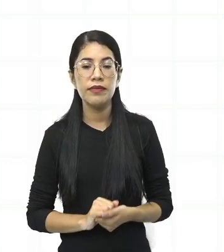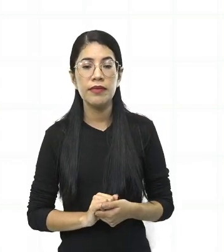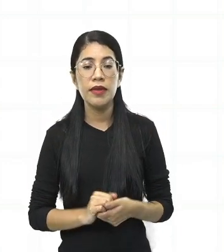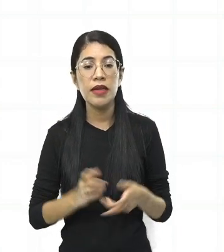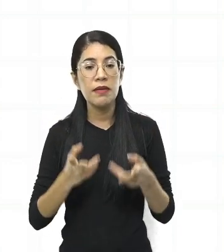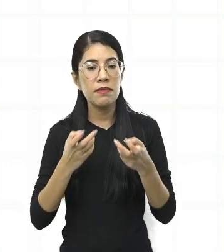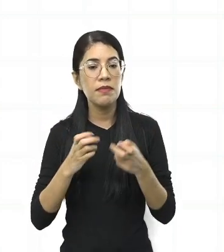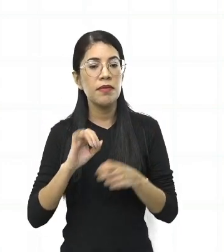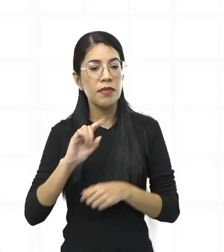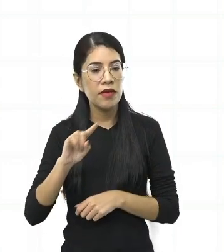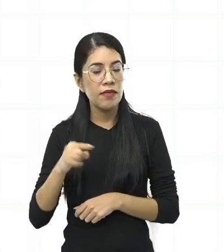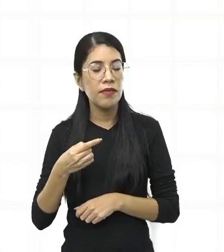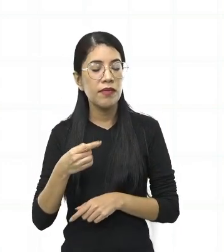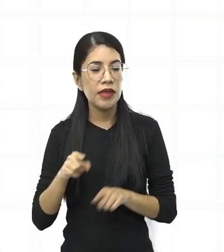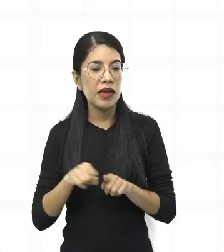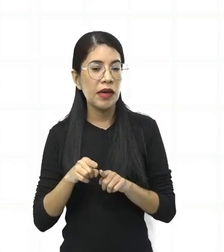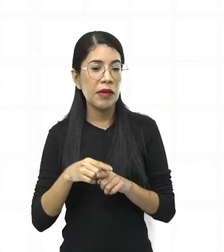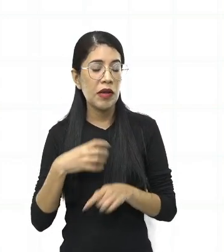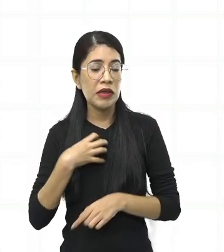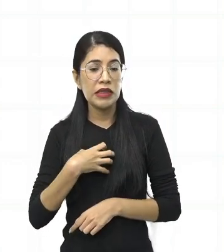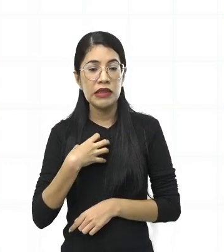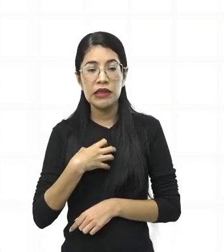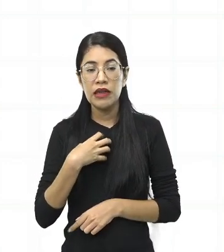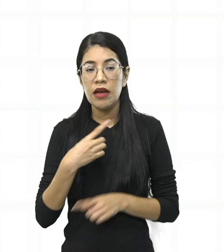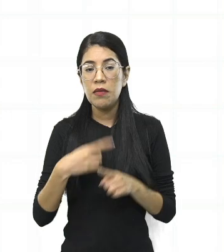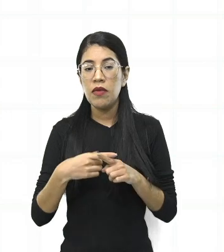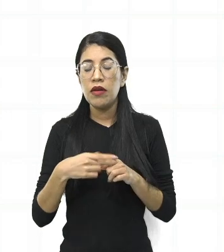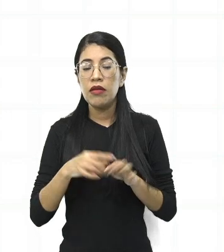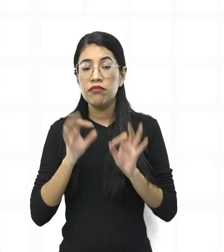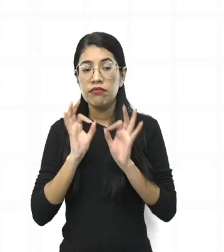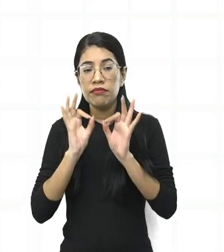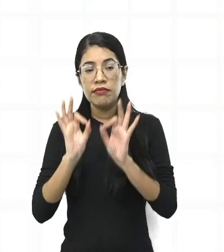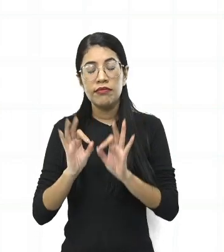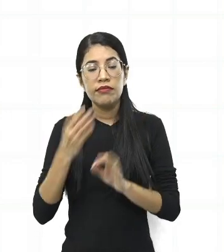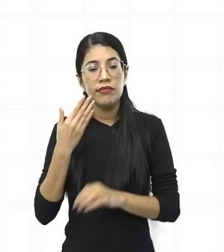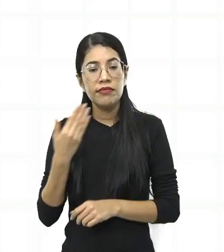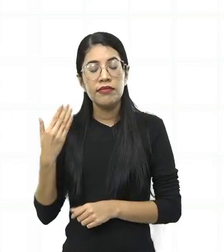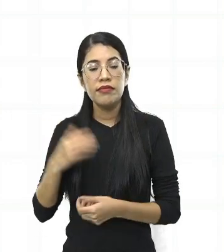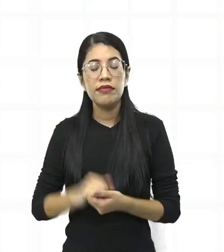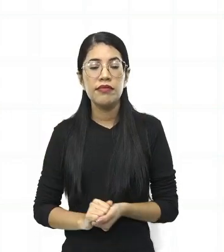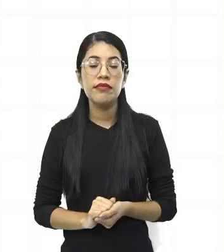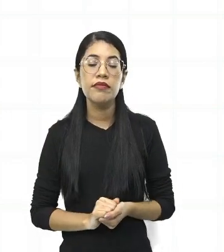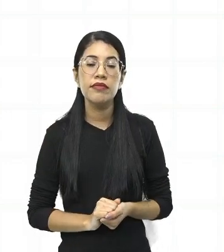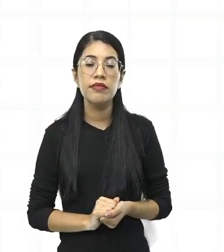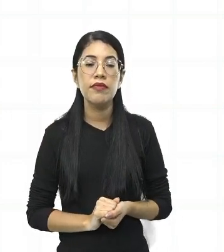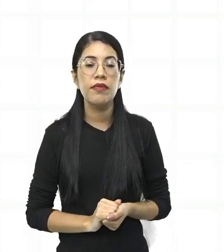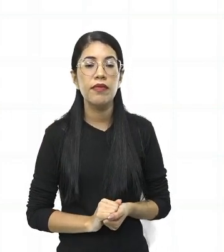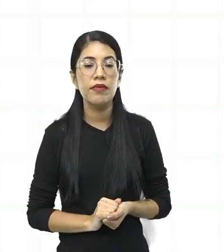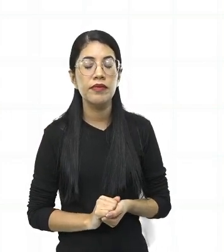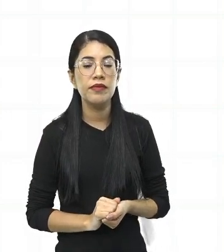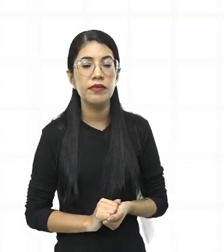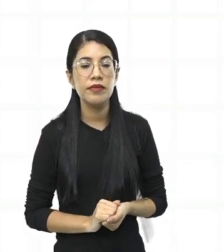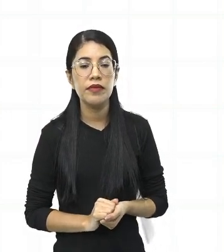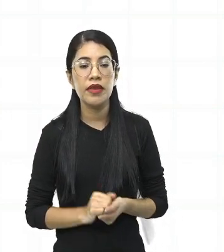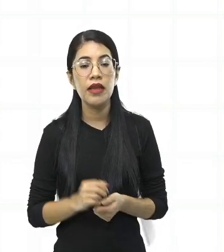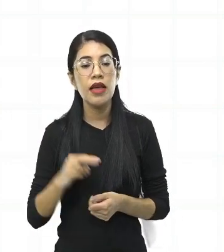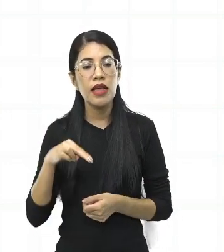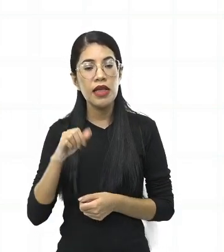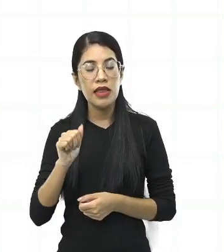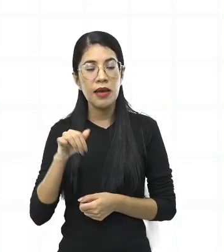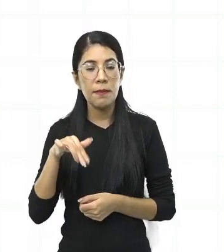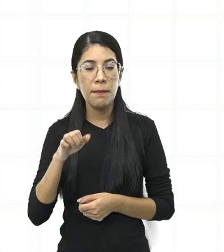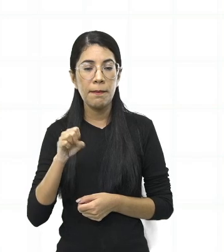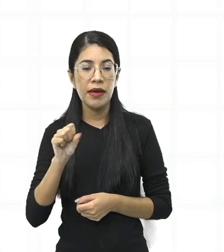ficou zangada. Abriu o olho com ponto, que eu já vi com ponto. Então, vejam aqui. Olha só o nosso adjunto